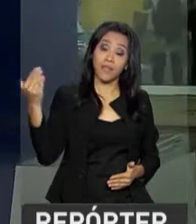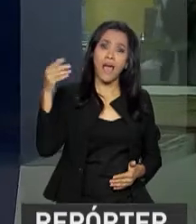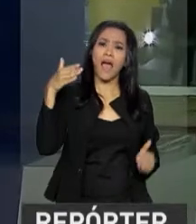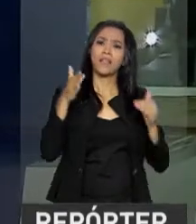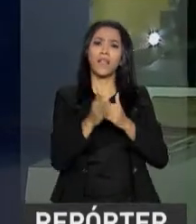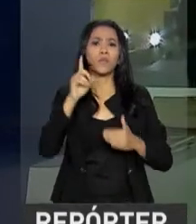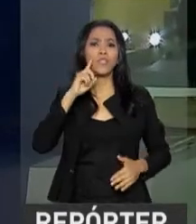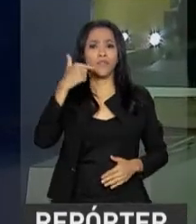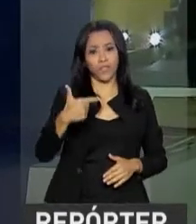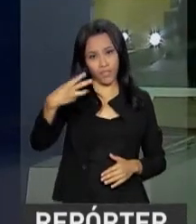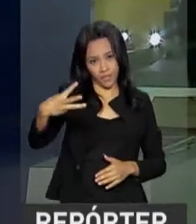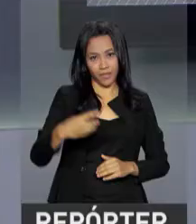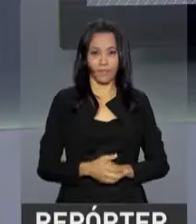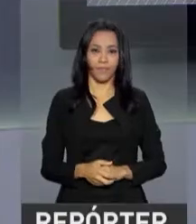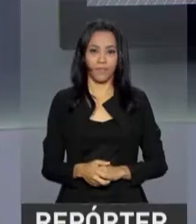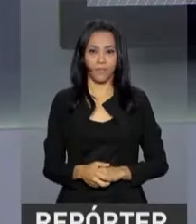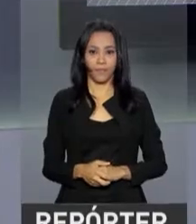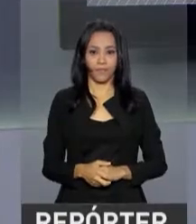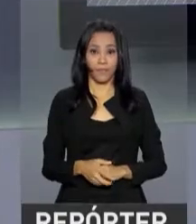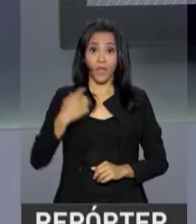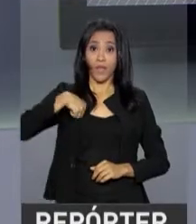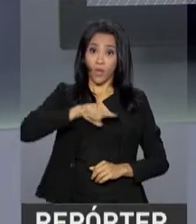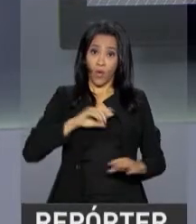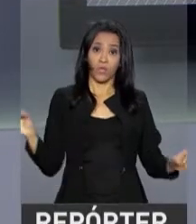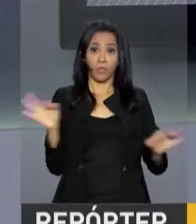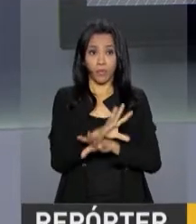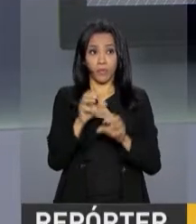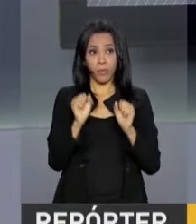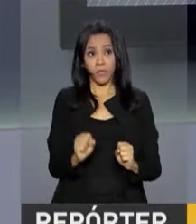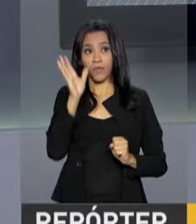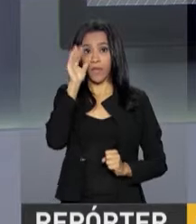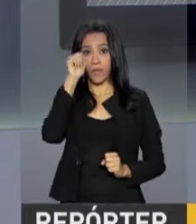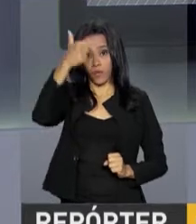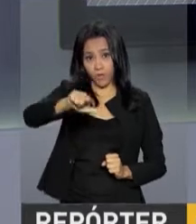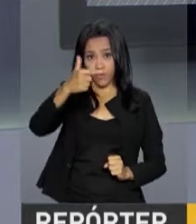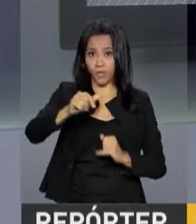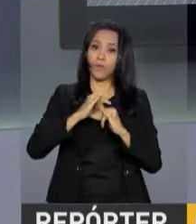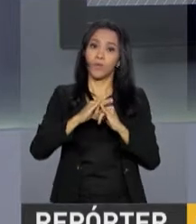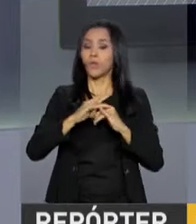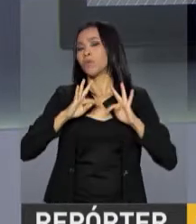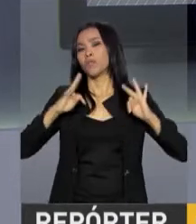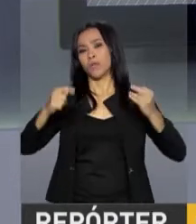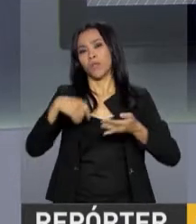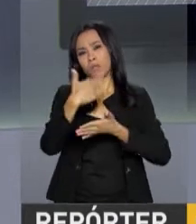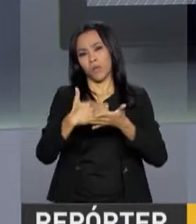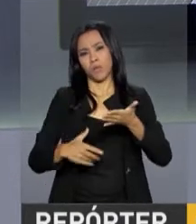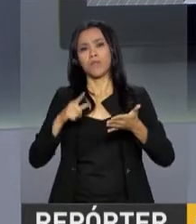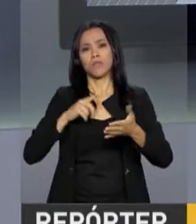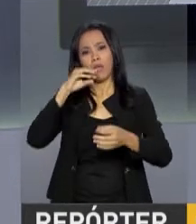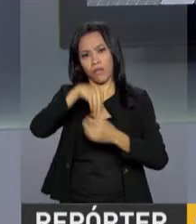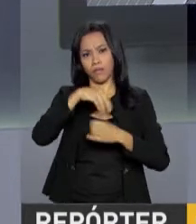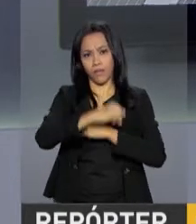23 de março nós ficamos por aqui você pode ver as reportagens no youtube e toda nossa programação também